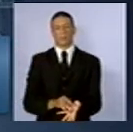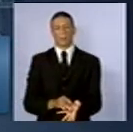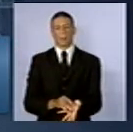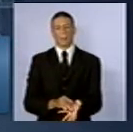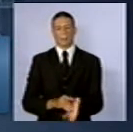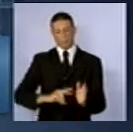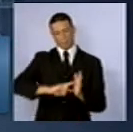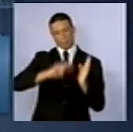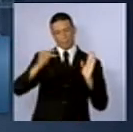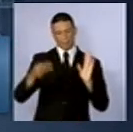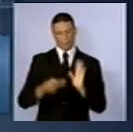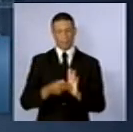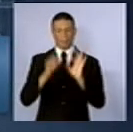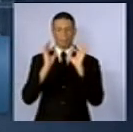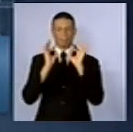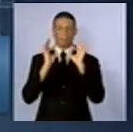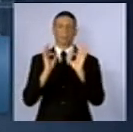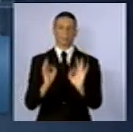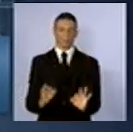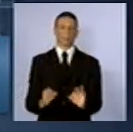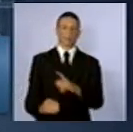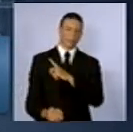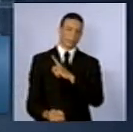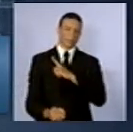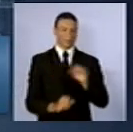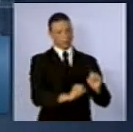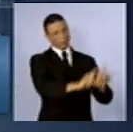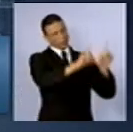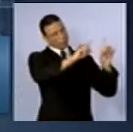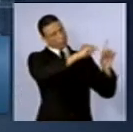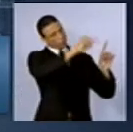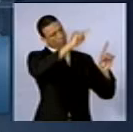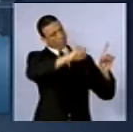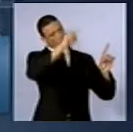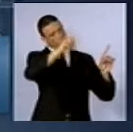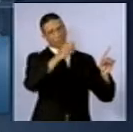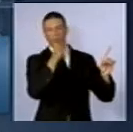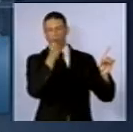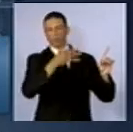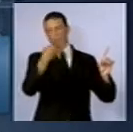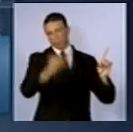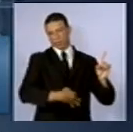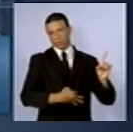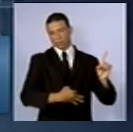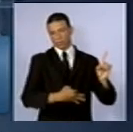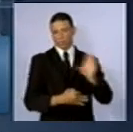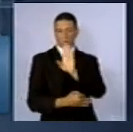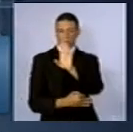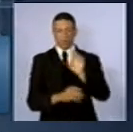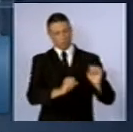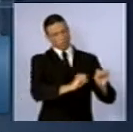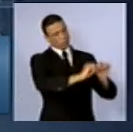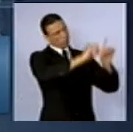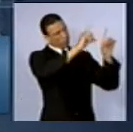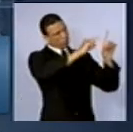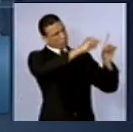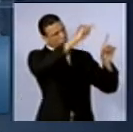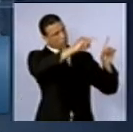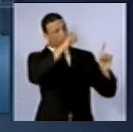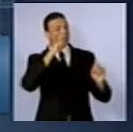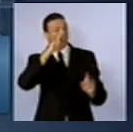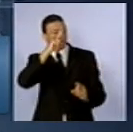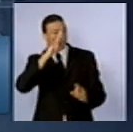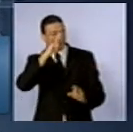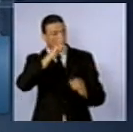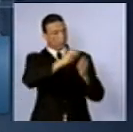significância estatística do da medida que eu tô calculando ã quando eu falo em risco ajustado quando eu falo em risco